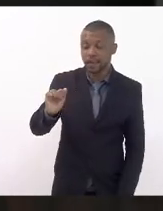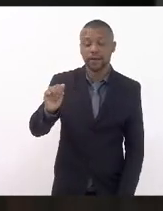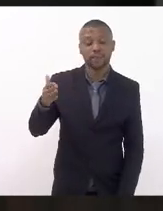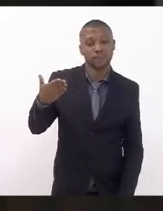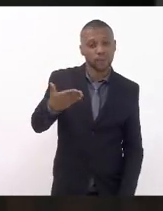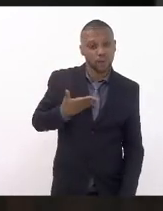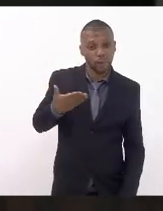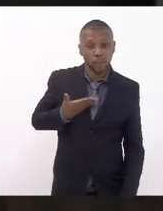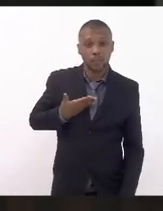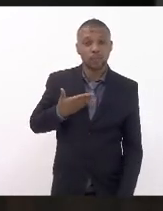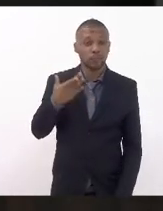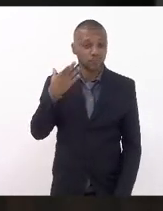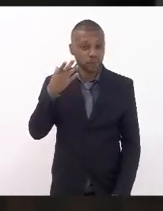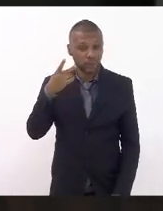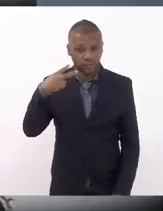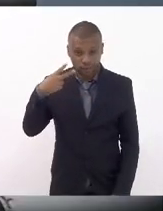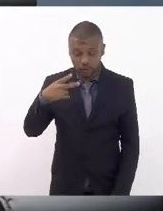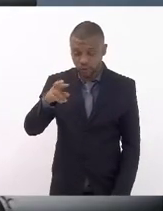meu irmão Rosenberg Reis,